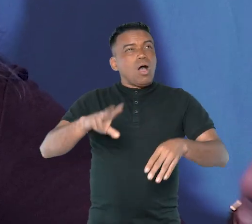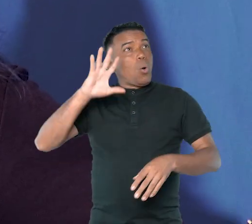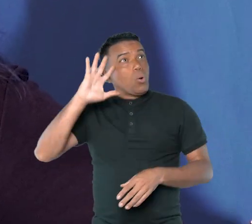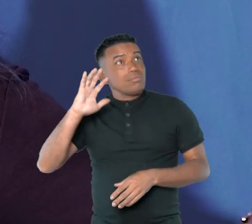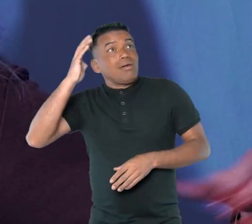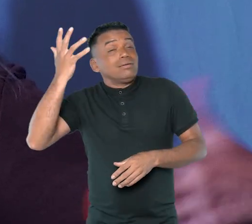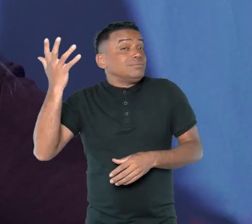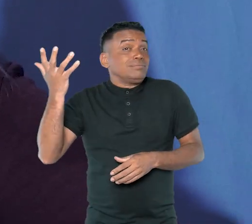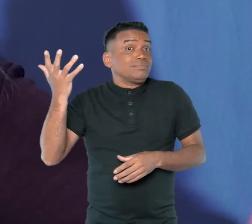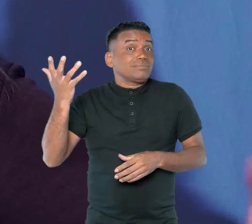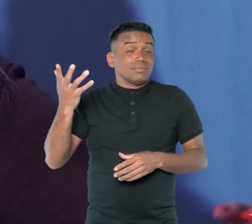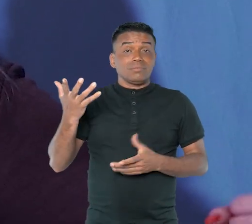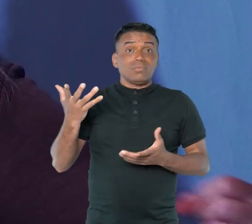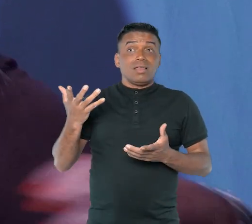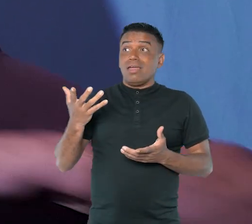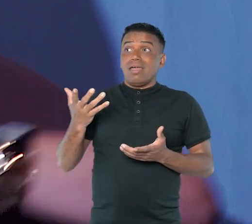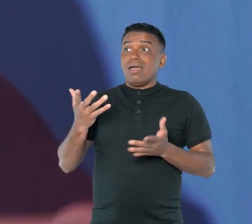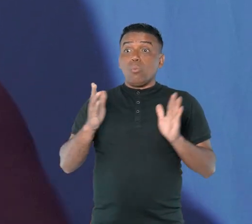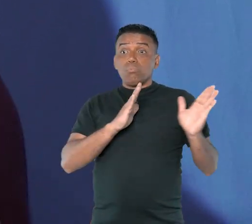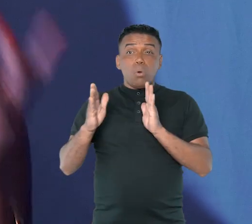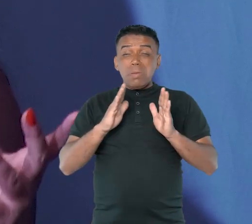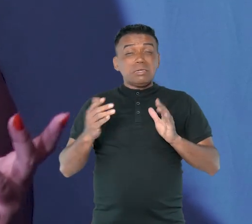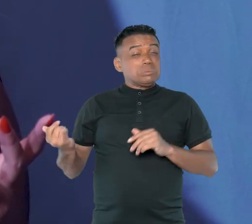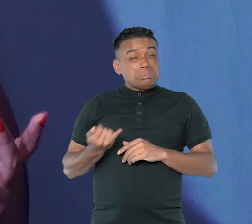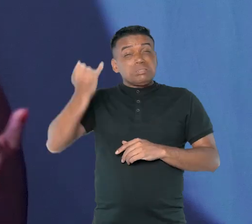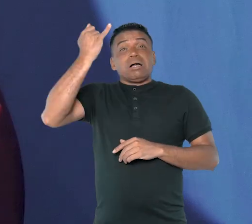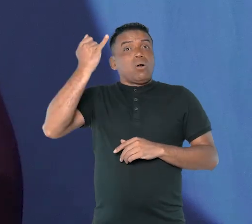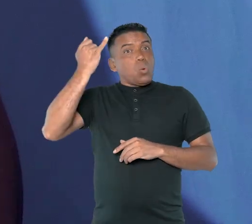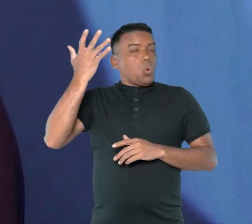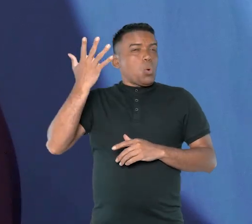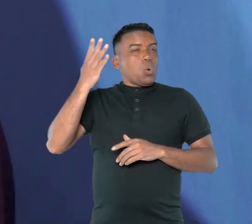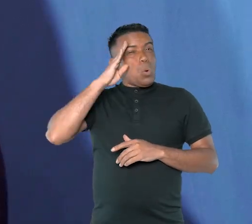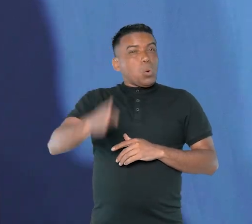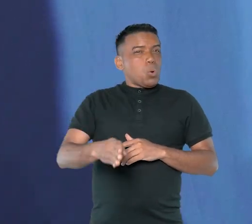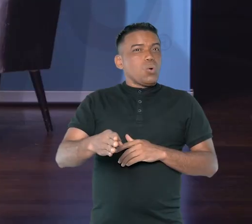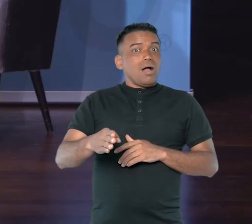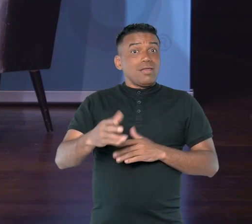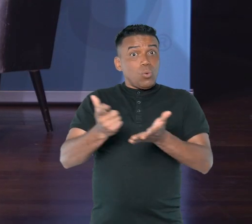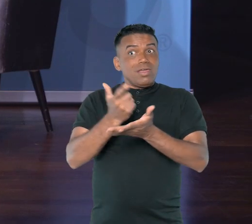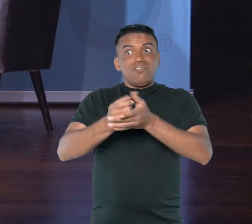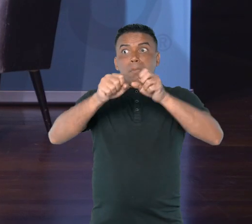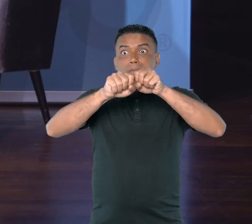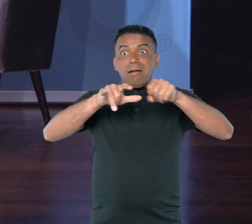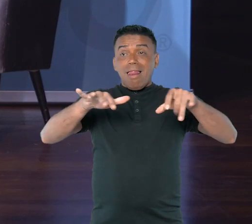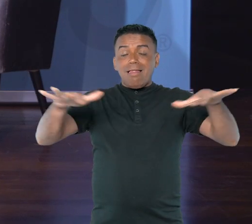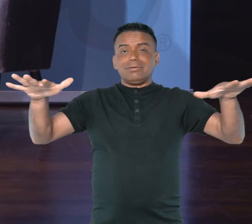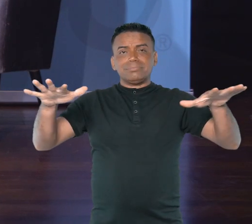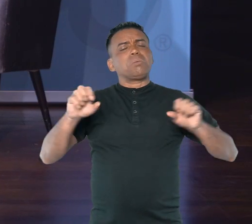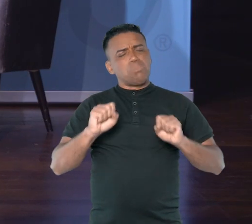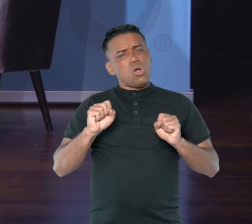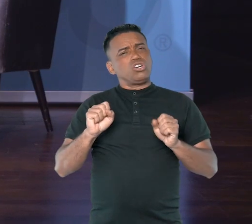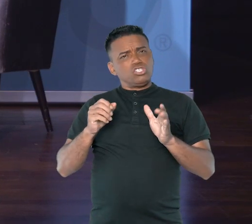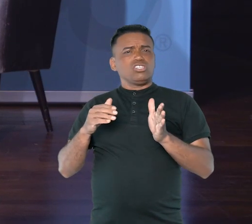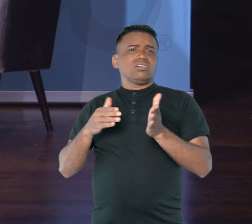muito reveladora, que é um clímax mesmo, e eu acho que é ali que o livro se expande. Então, claro que você pode chegar na última página para